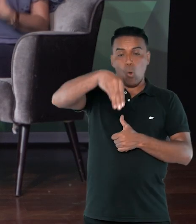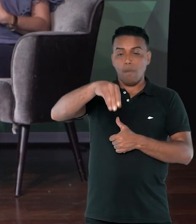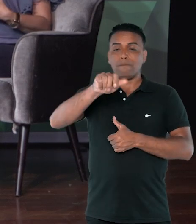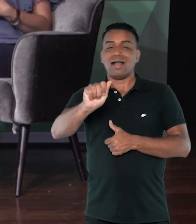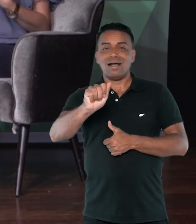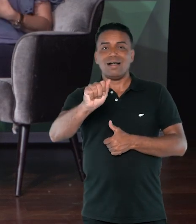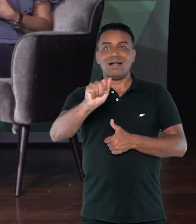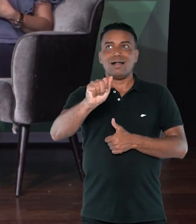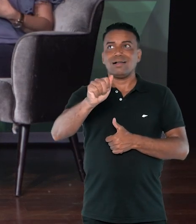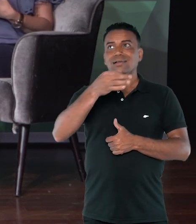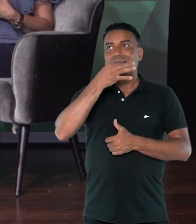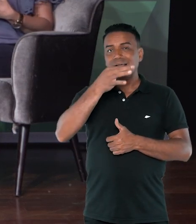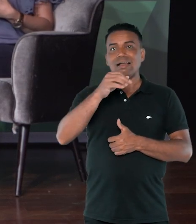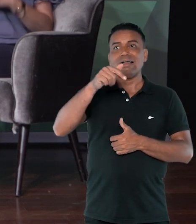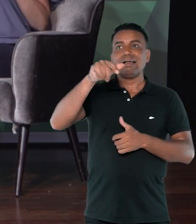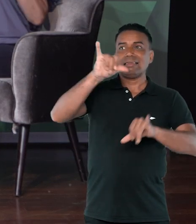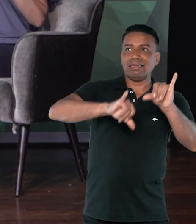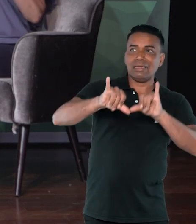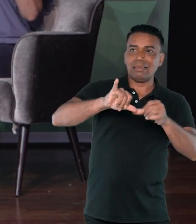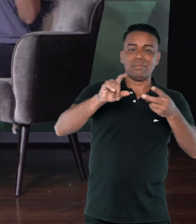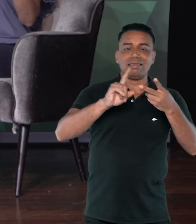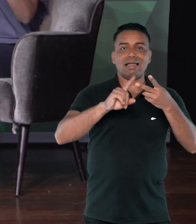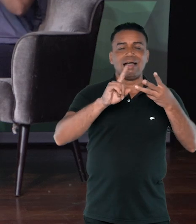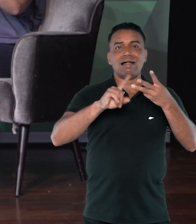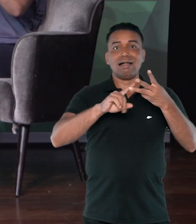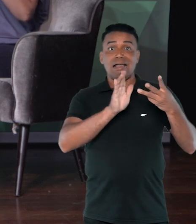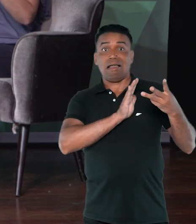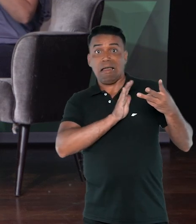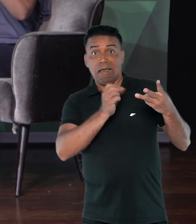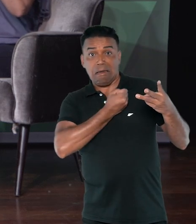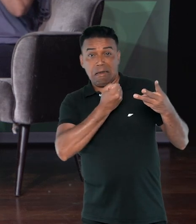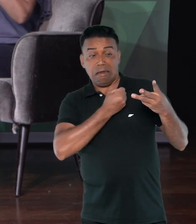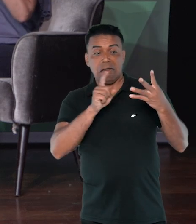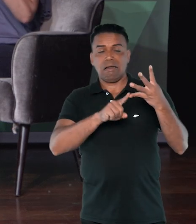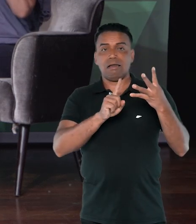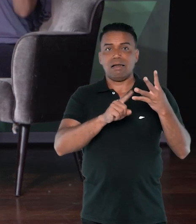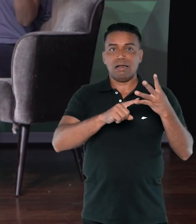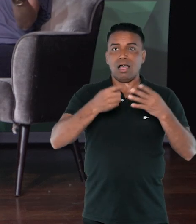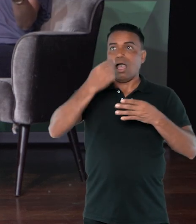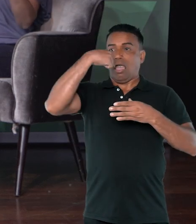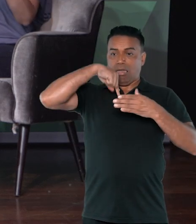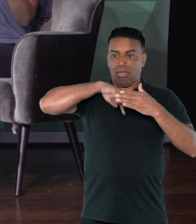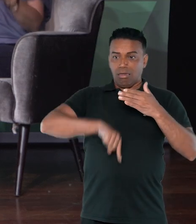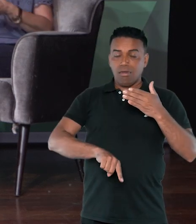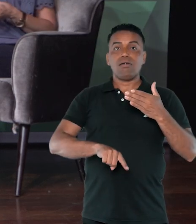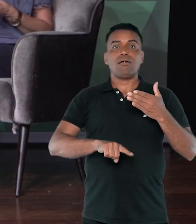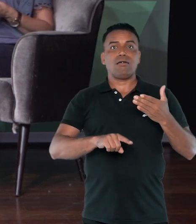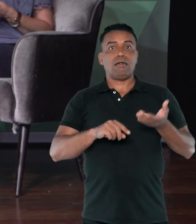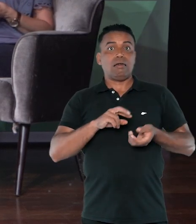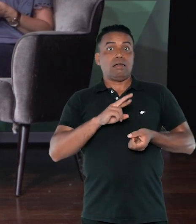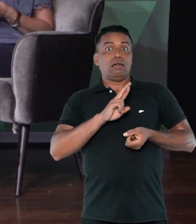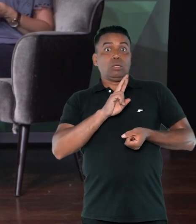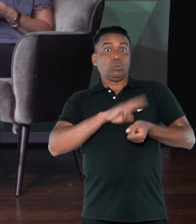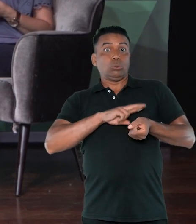é perna bamba, é taquicardia, né? Então, cada nome ligado à medicina tem relação com a história vivida